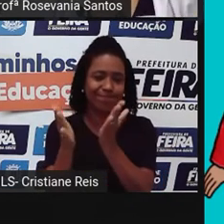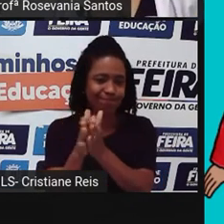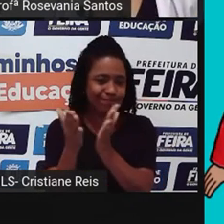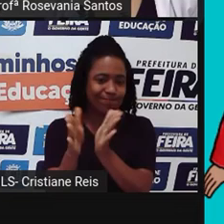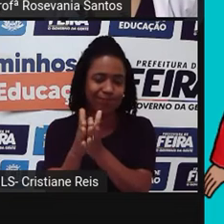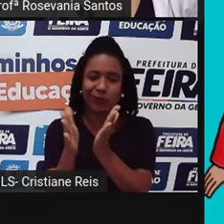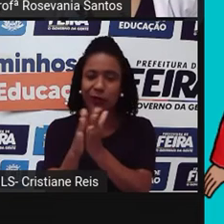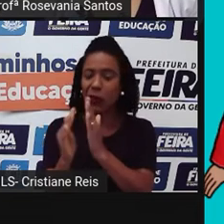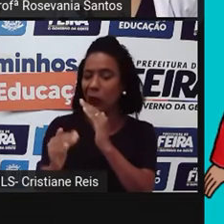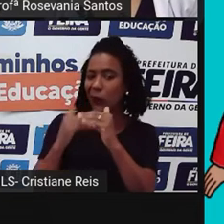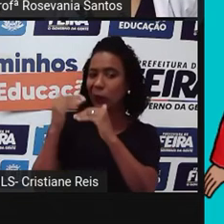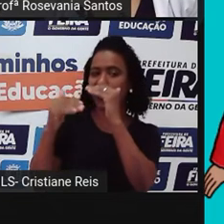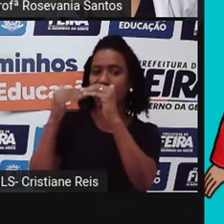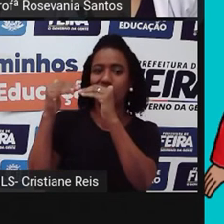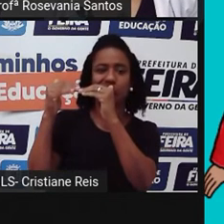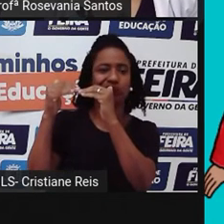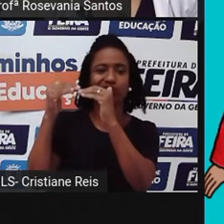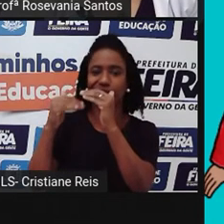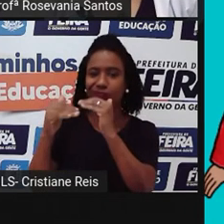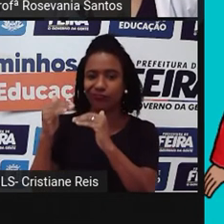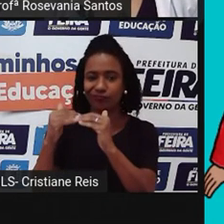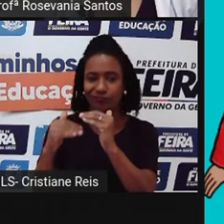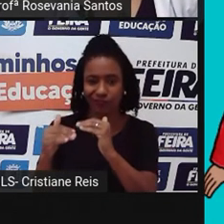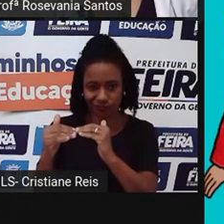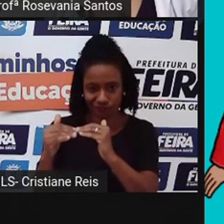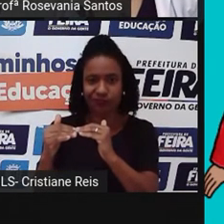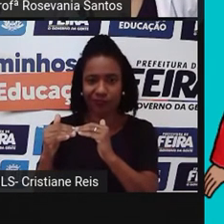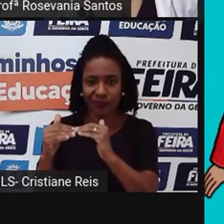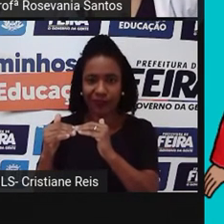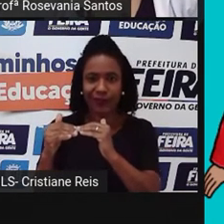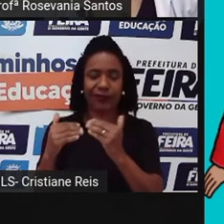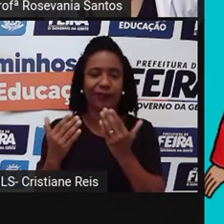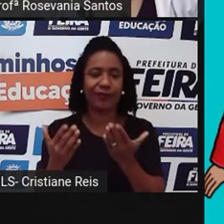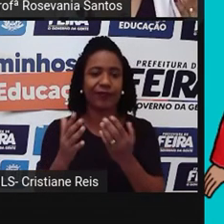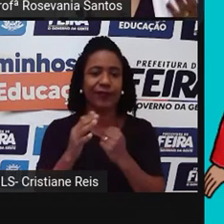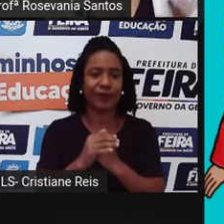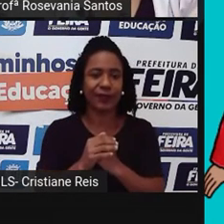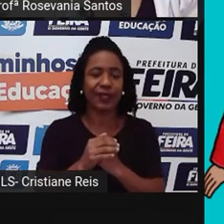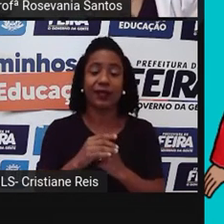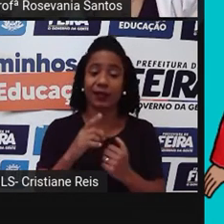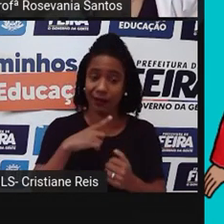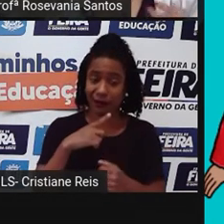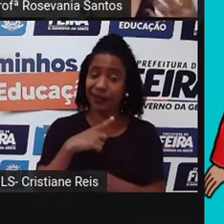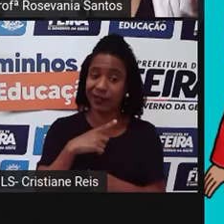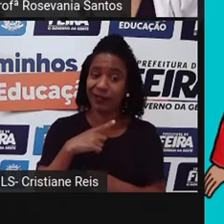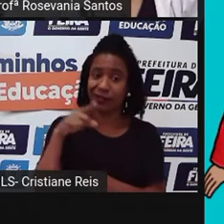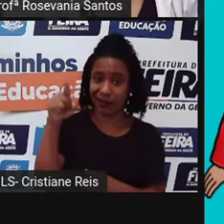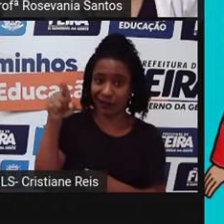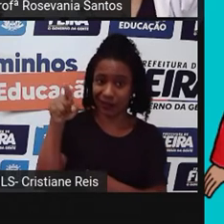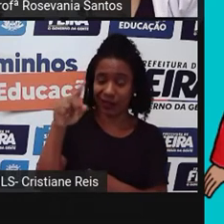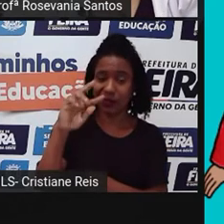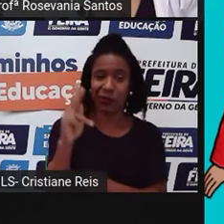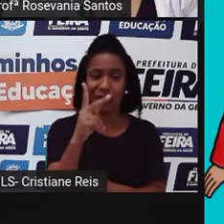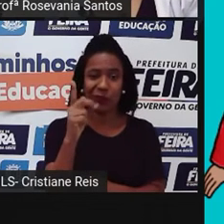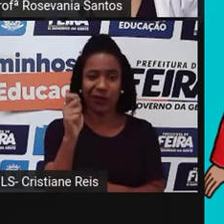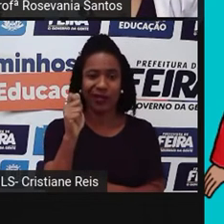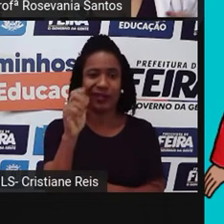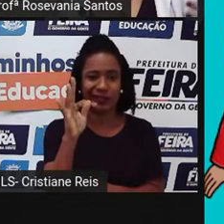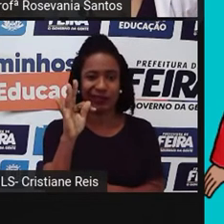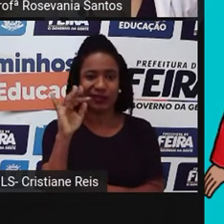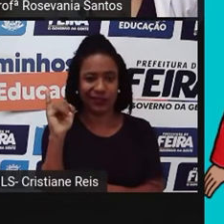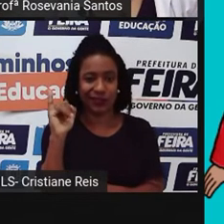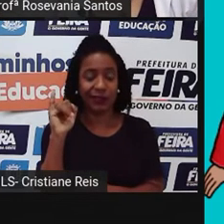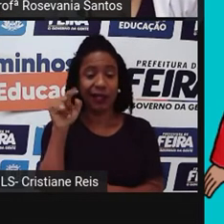pobres. Então, são países que vão desde, por exemplo, o Haiti, totalmente arrasado, que não tem